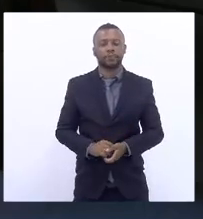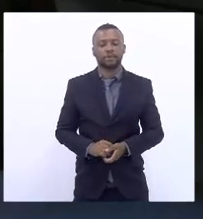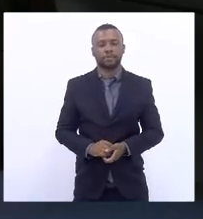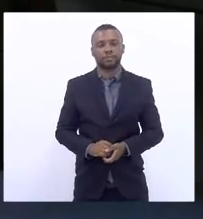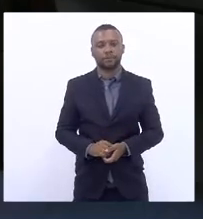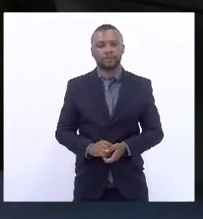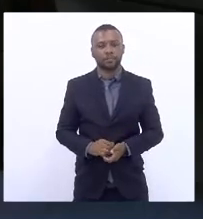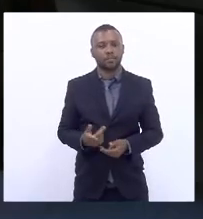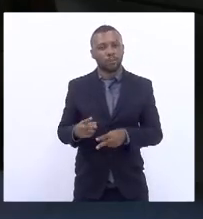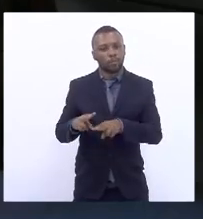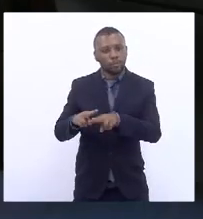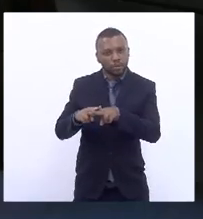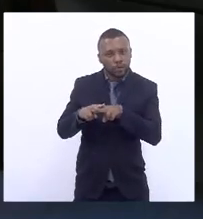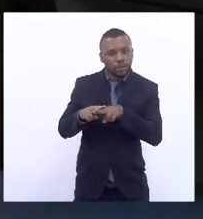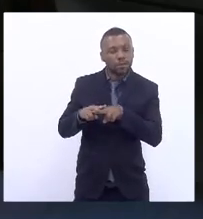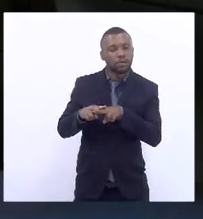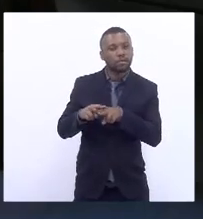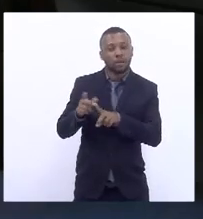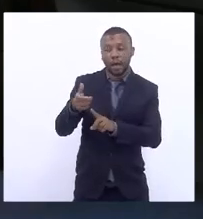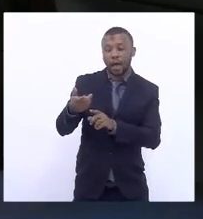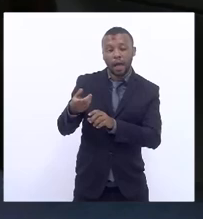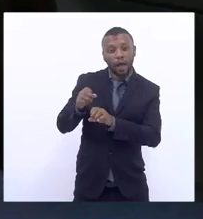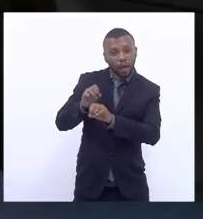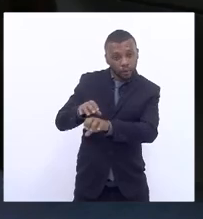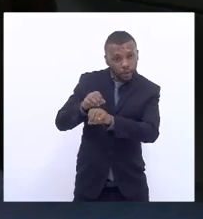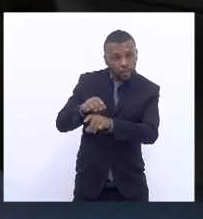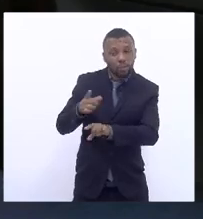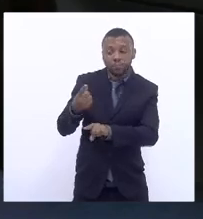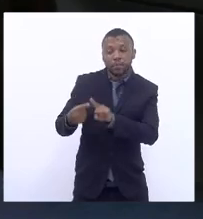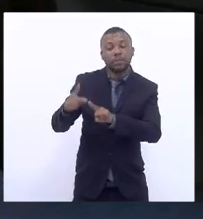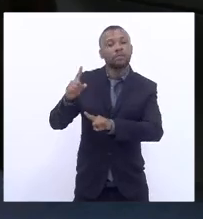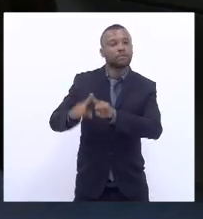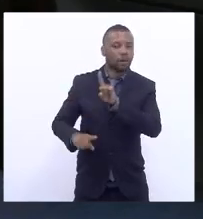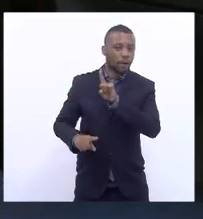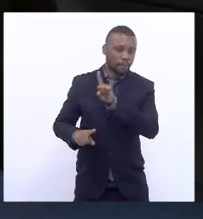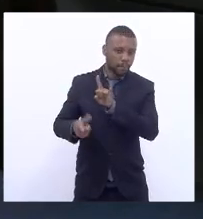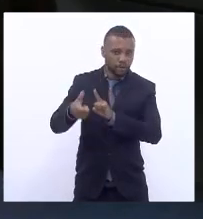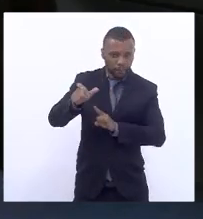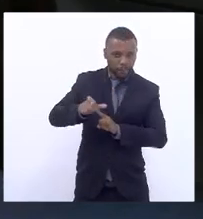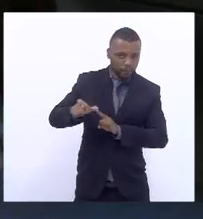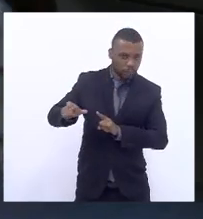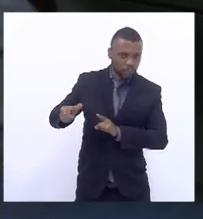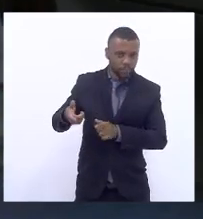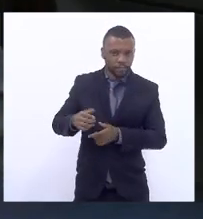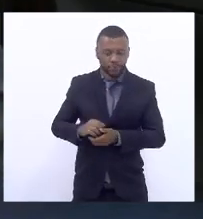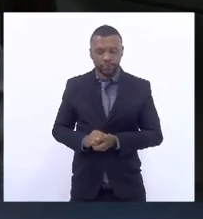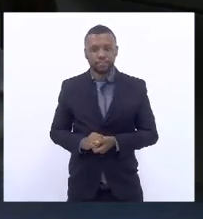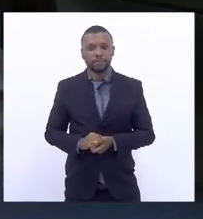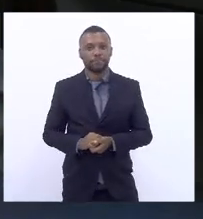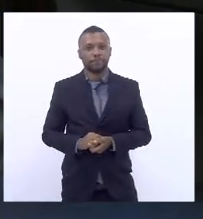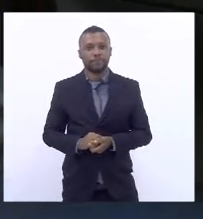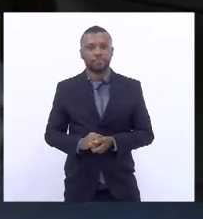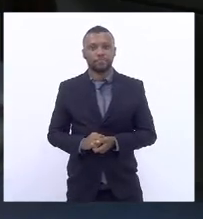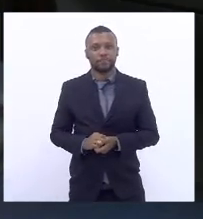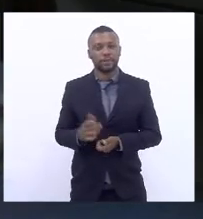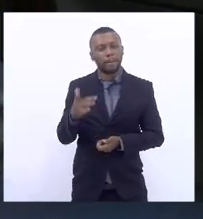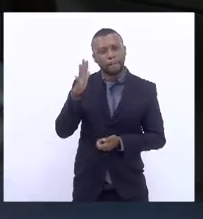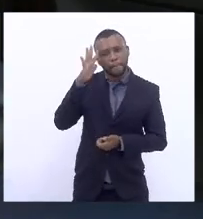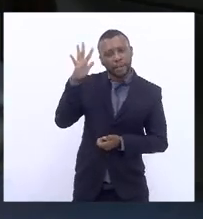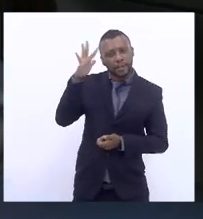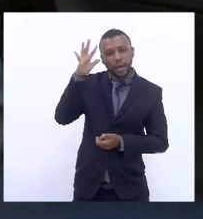Para isso, a educação transforma a pessoa. Eu diria, pensar para